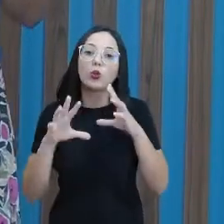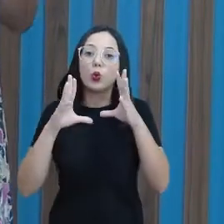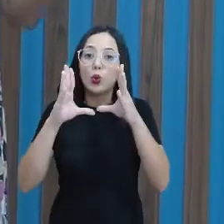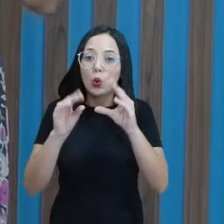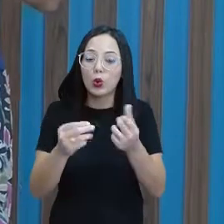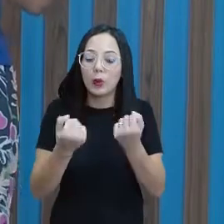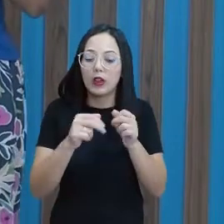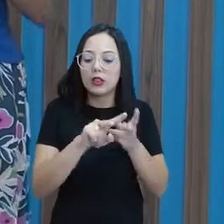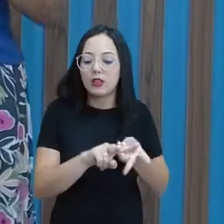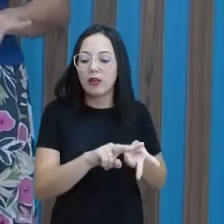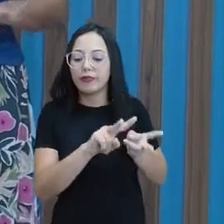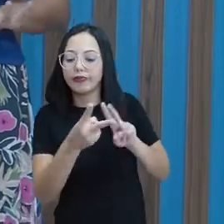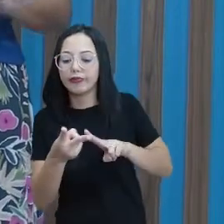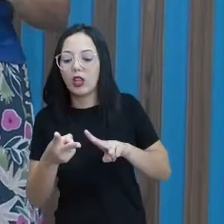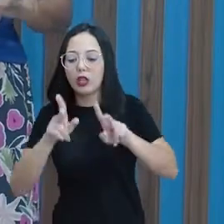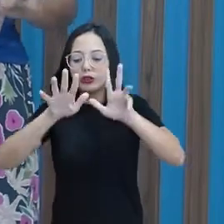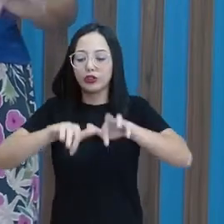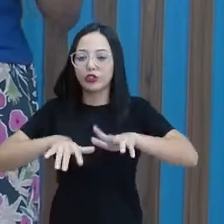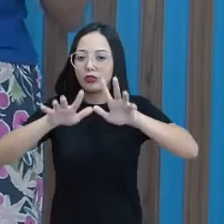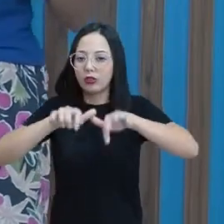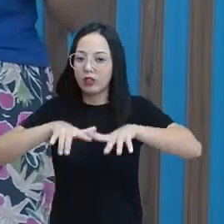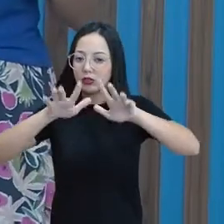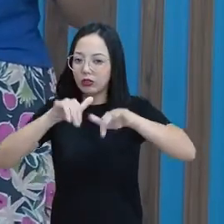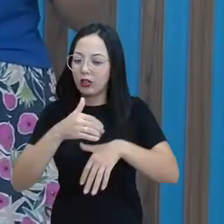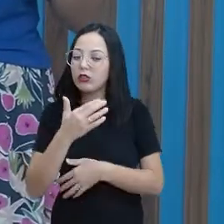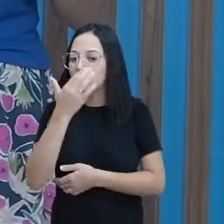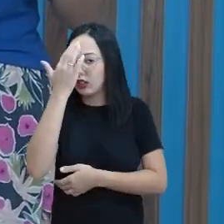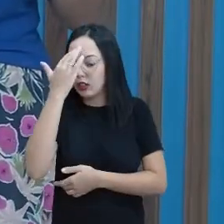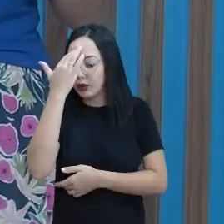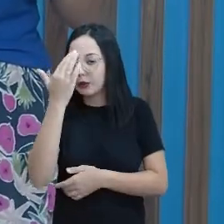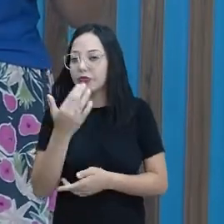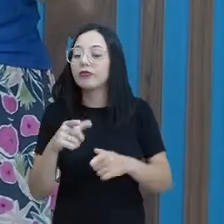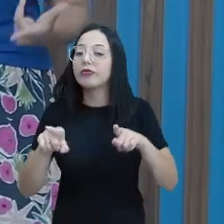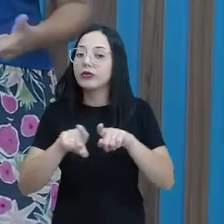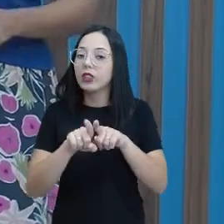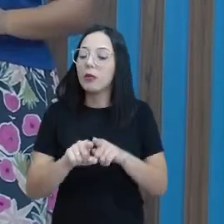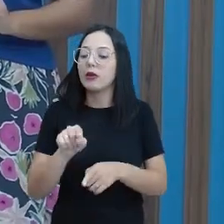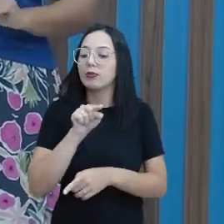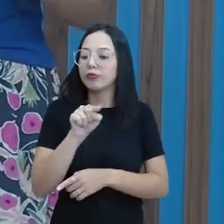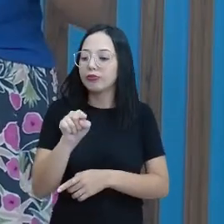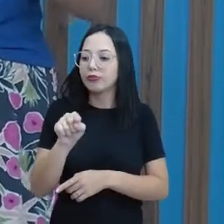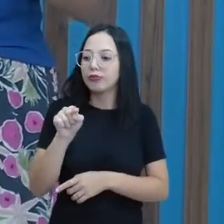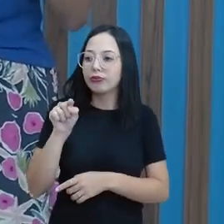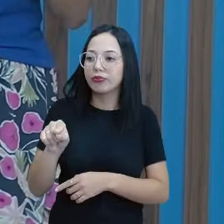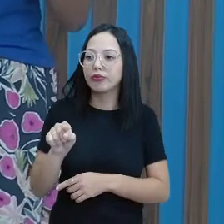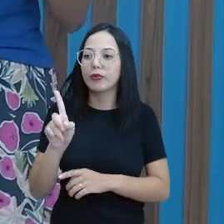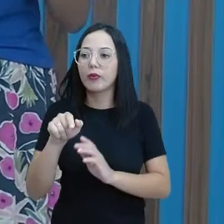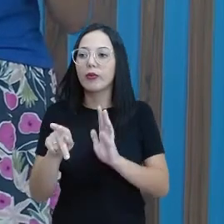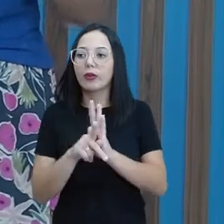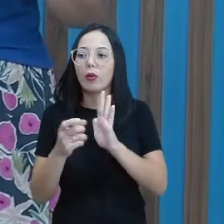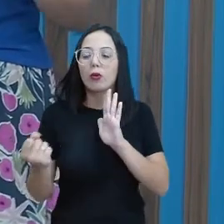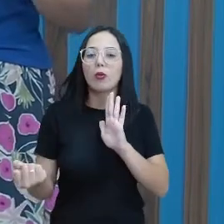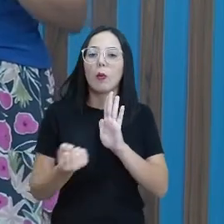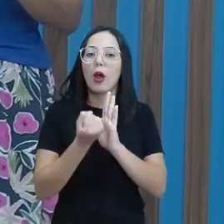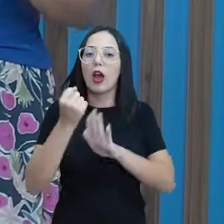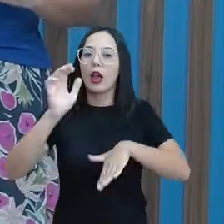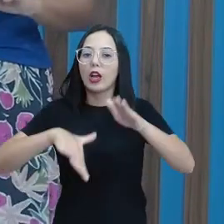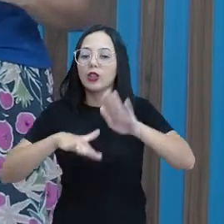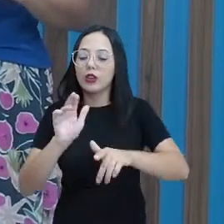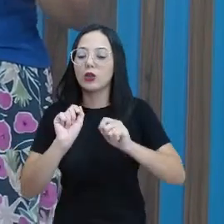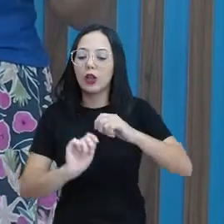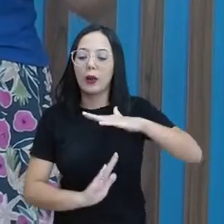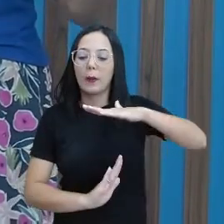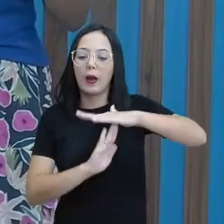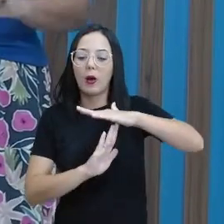Então, tudo tem que ser digitado. E aí, as reticências são marcas, às vezes, dessas